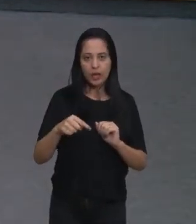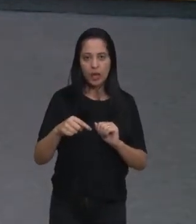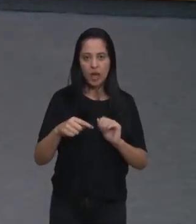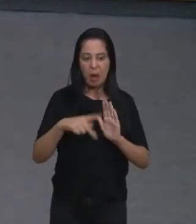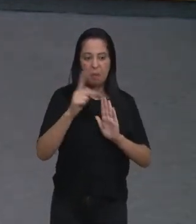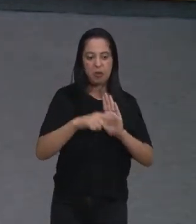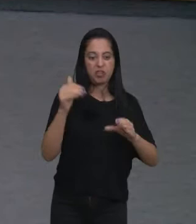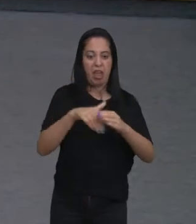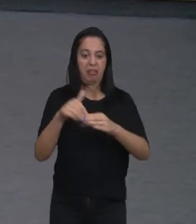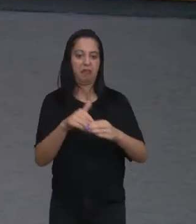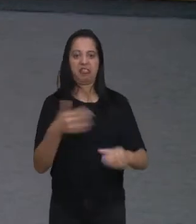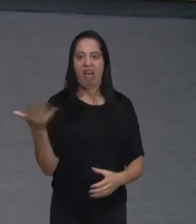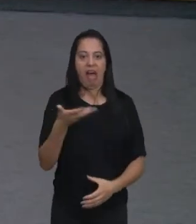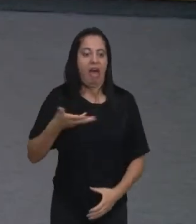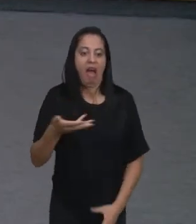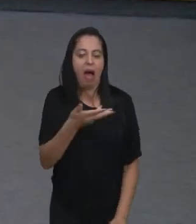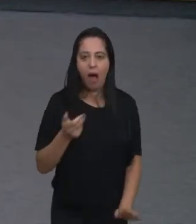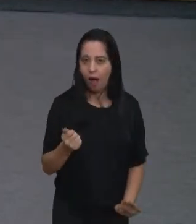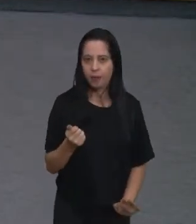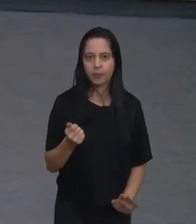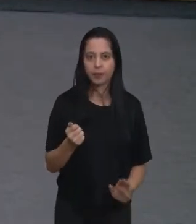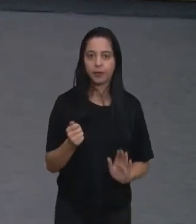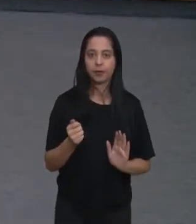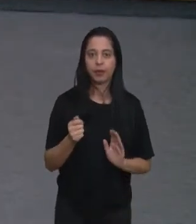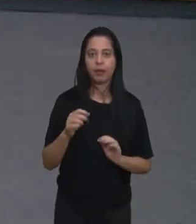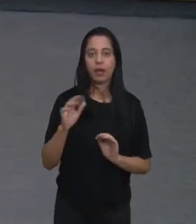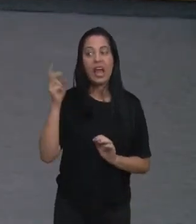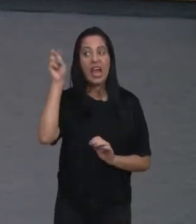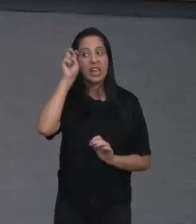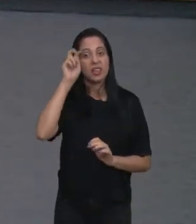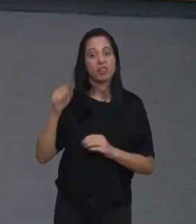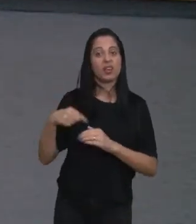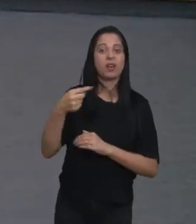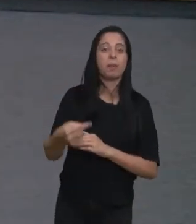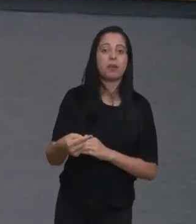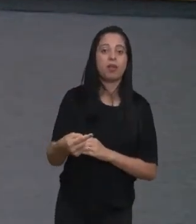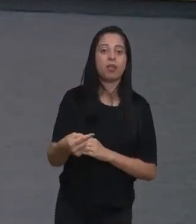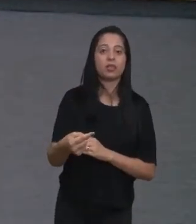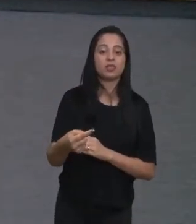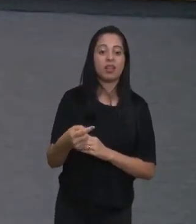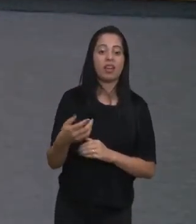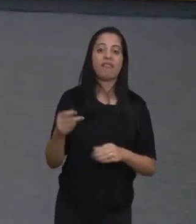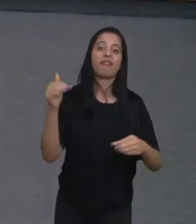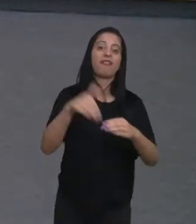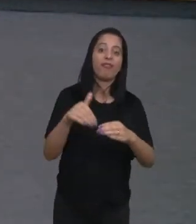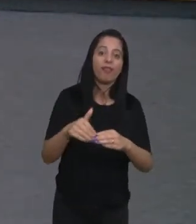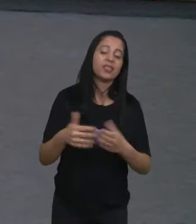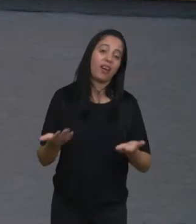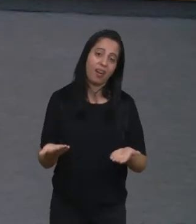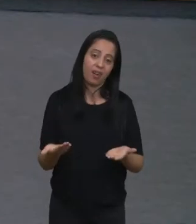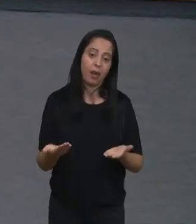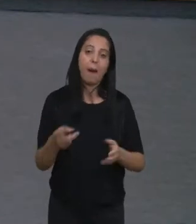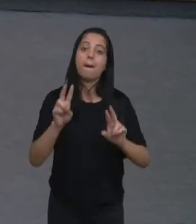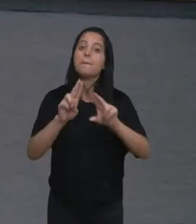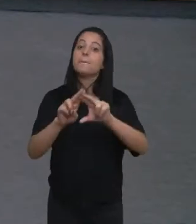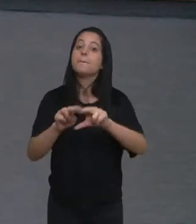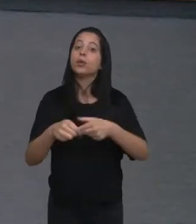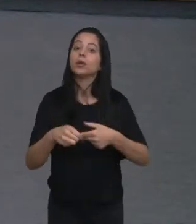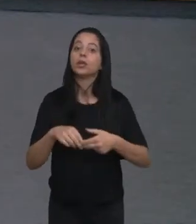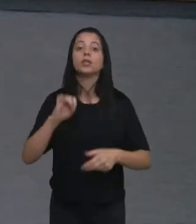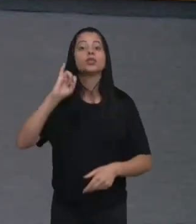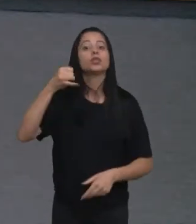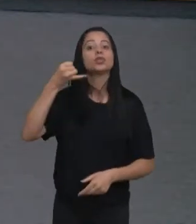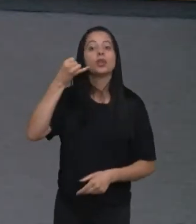VaptVupt, pode ser que na próxima quinta-feira seja votado esse projeto. Foi por isso que a vereadora